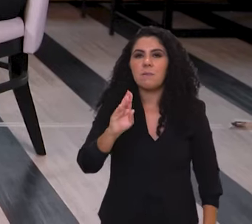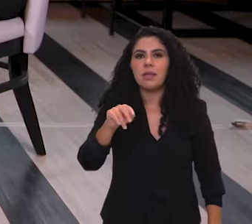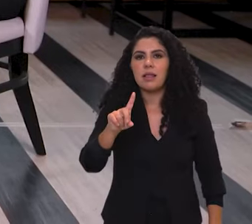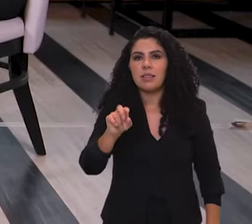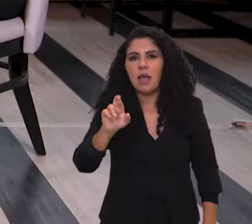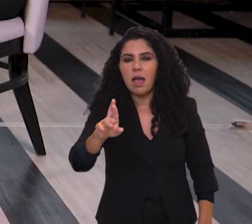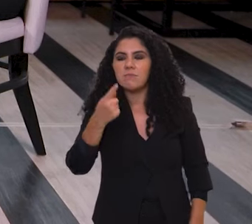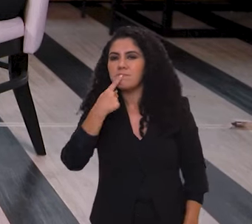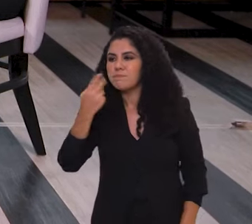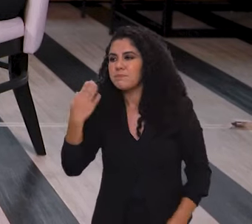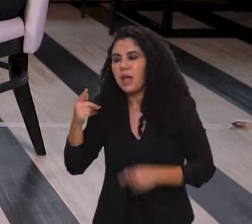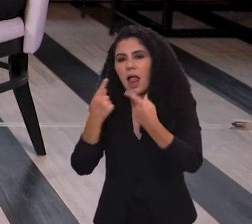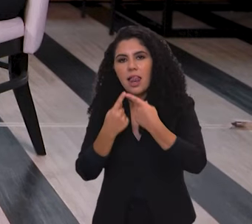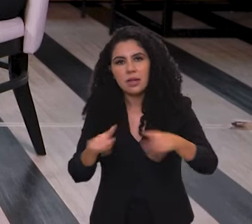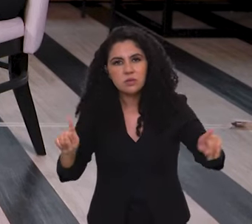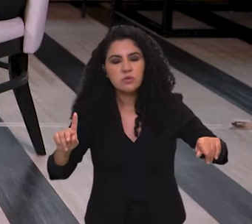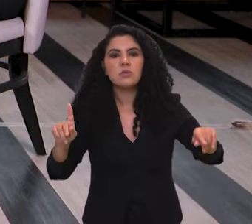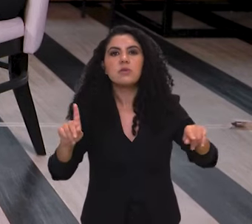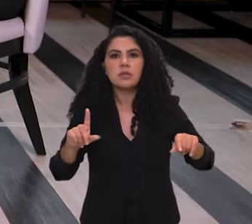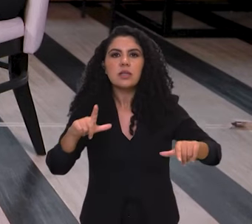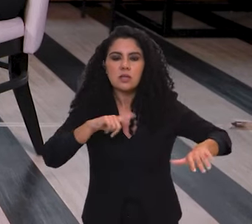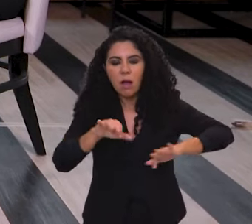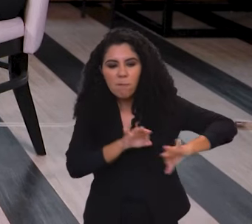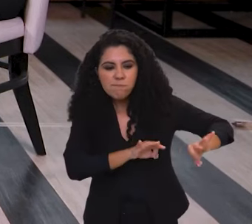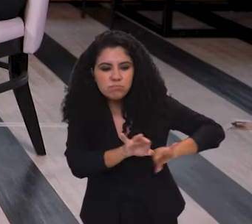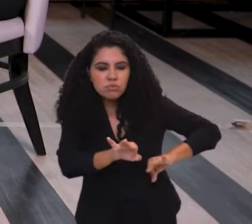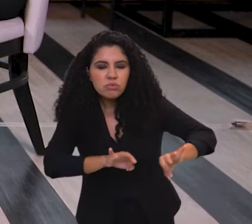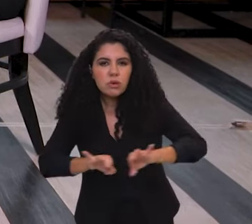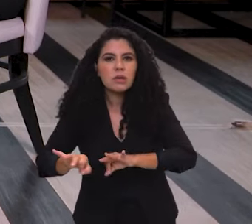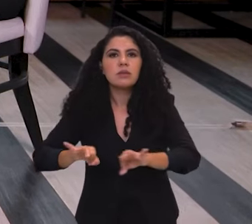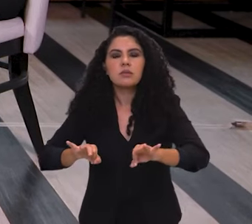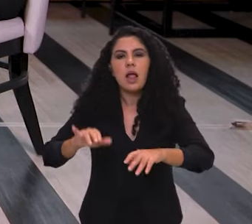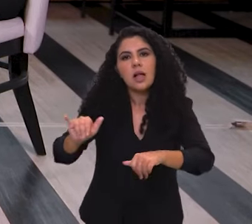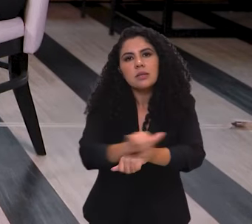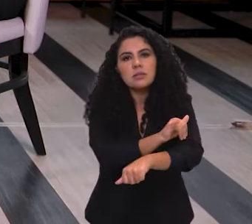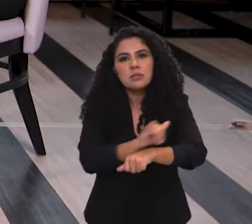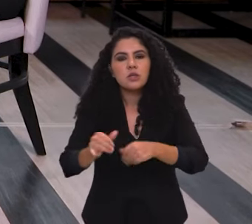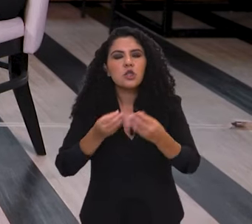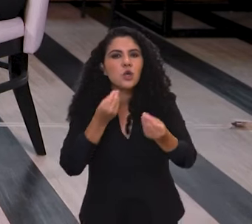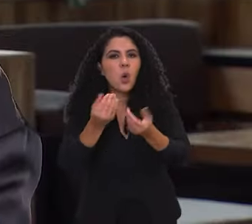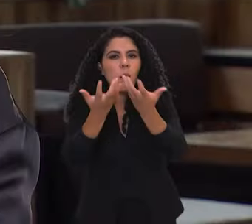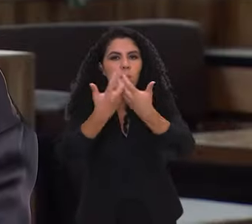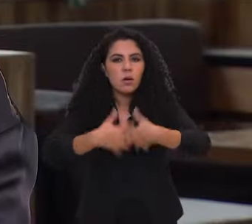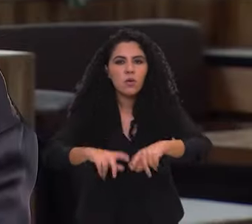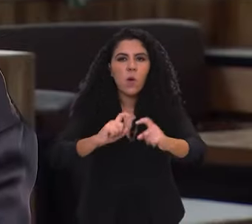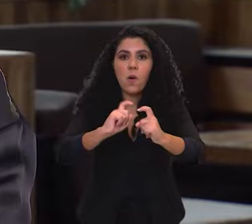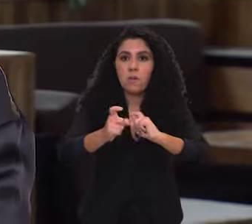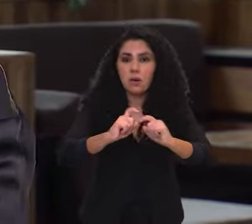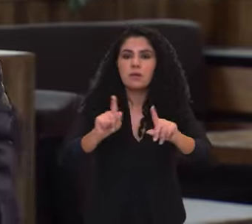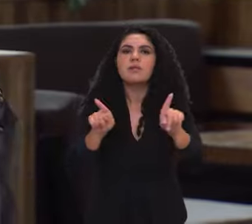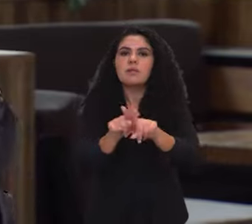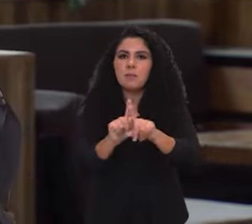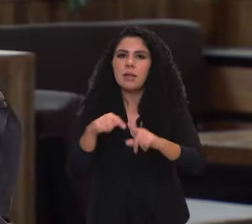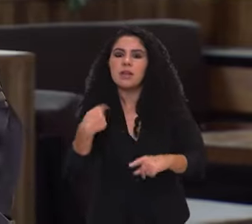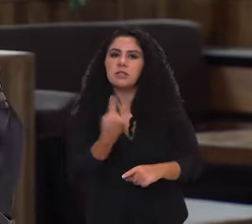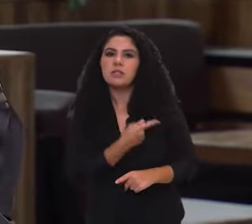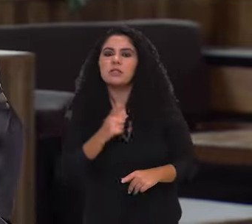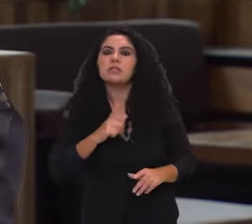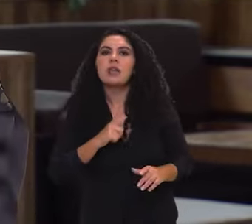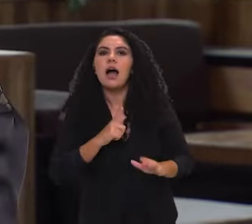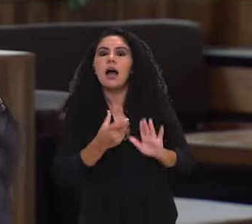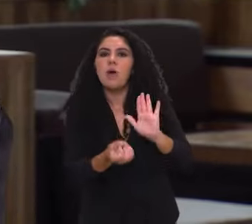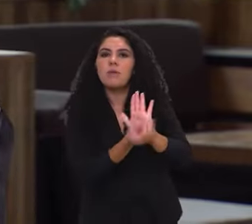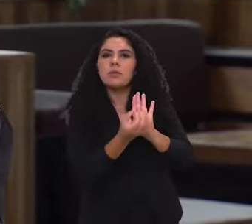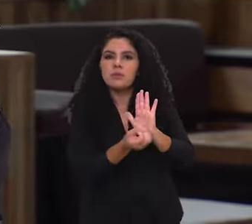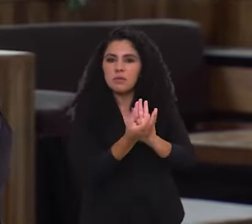aí lançada recentemente, instaurando seu mecanismo de governança. E a gente tem o Desenvolve Amazônia,